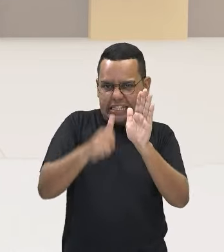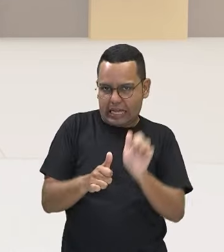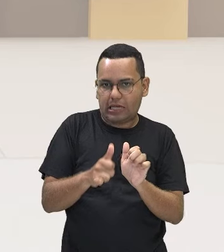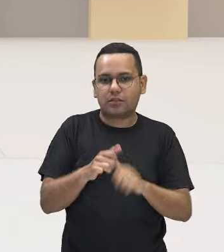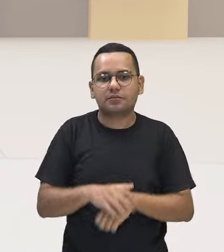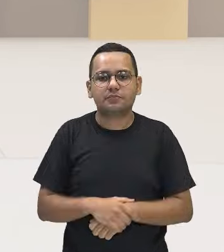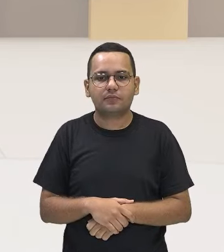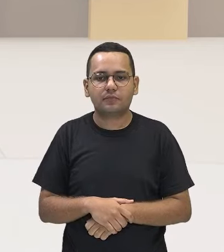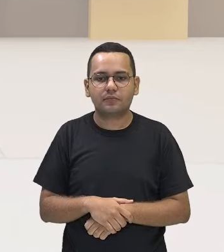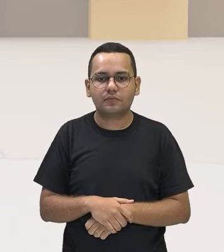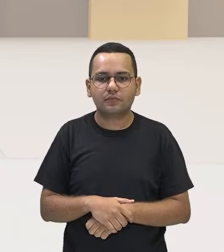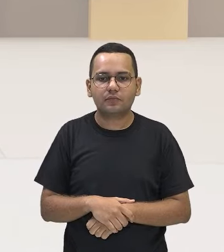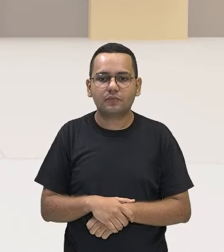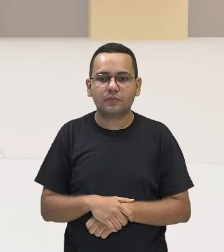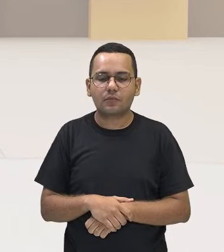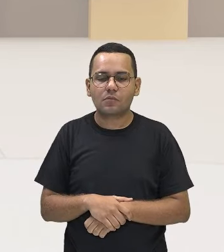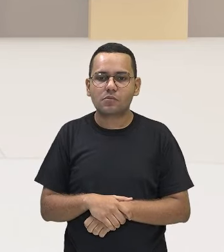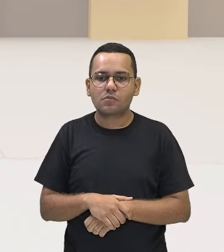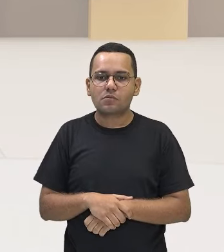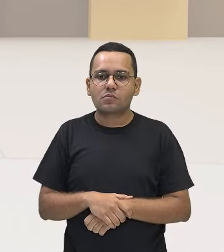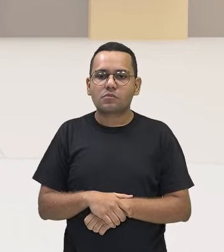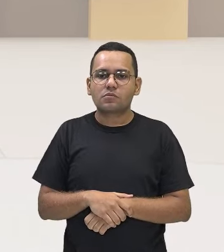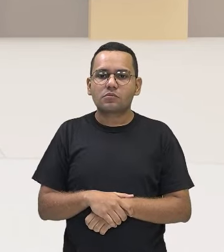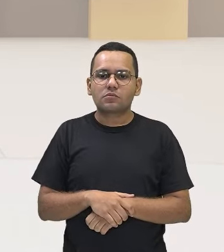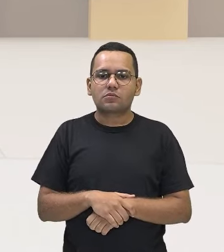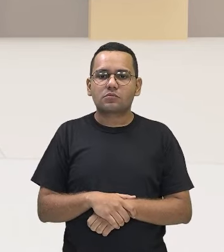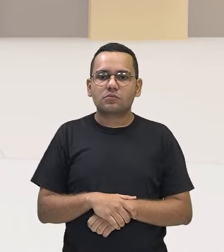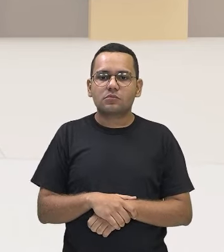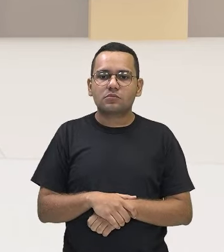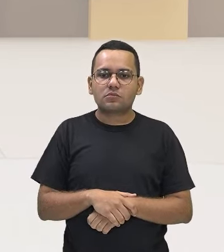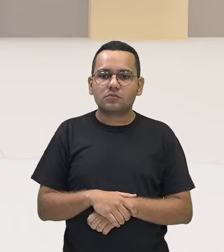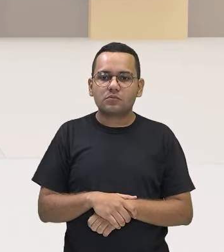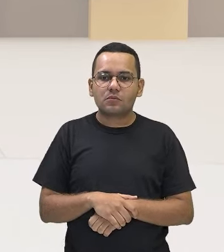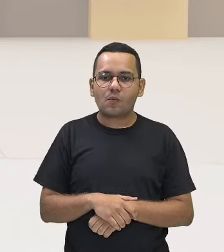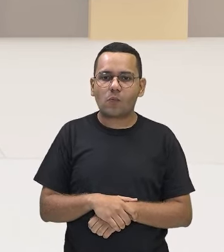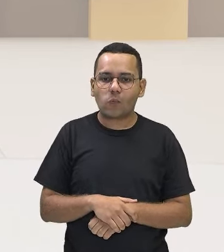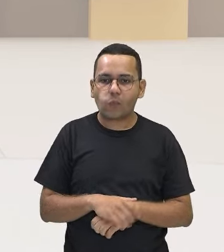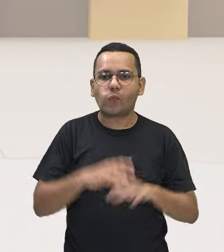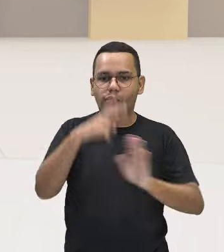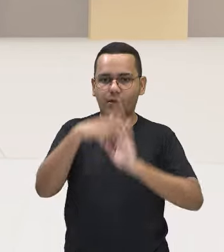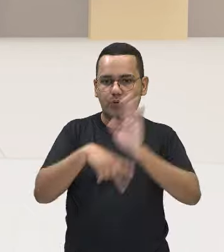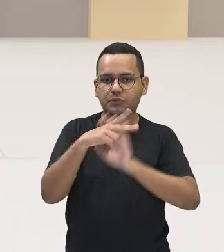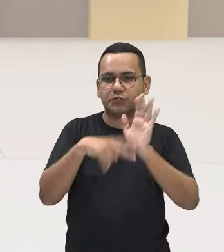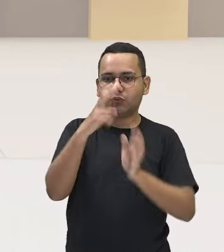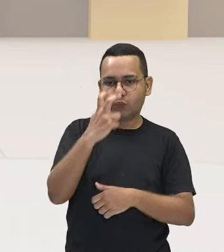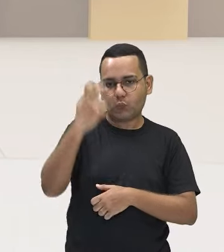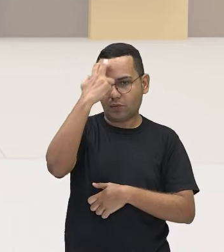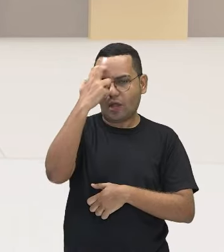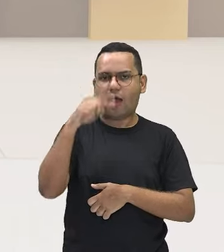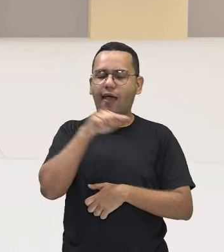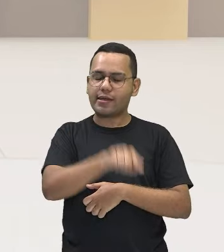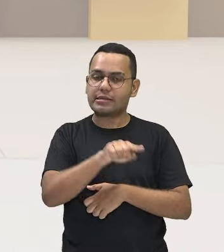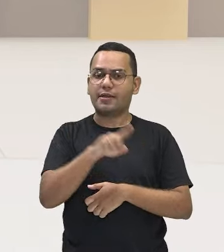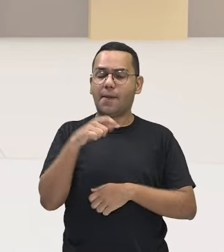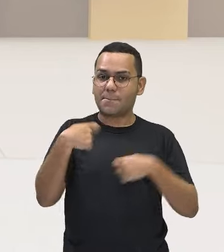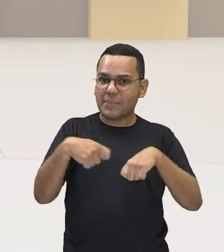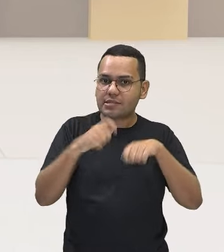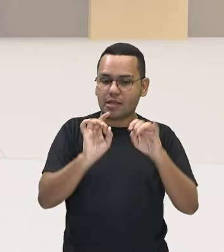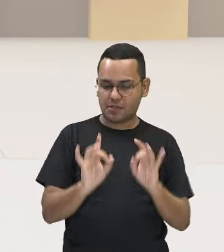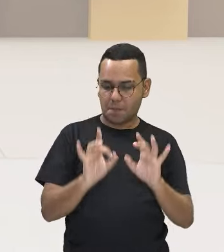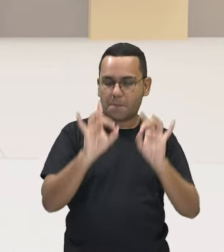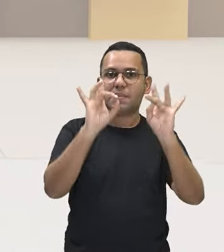seu projeto cultural especial e original. Não é isso? Exatamente. A gente tem que definir um